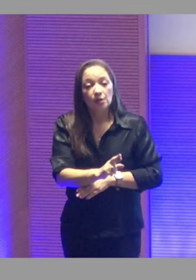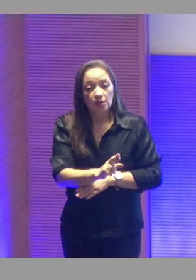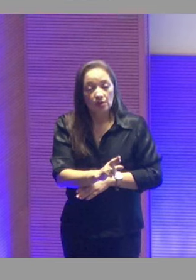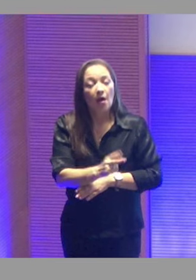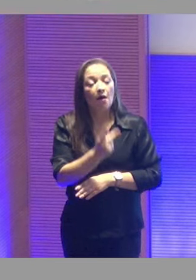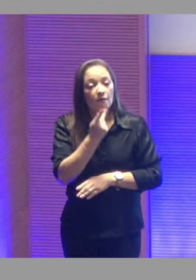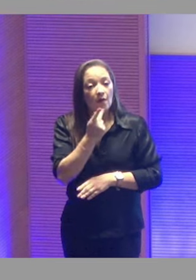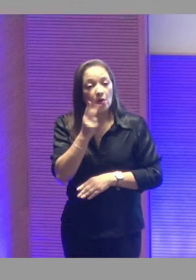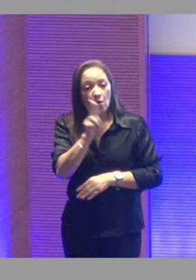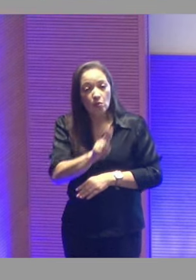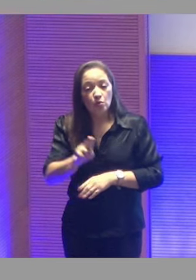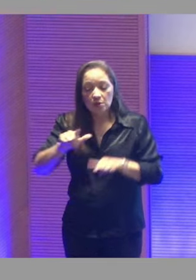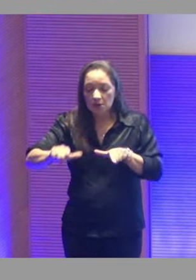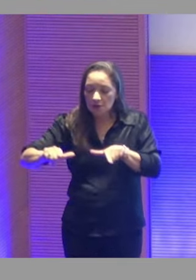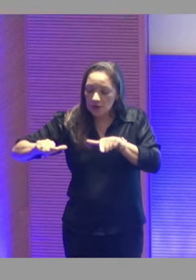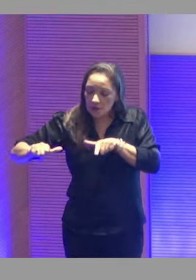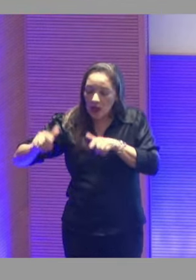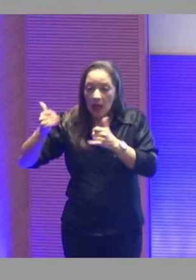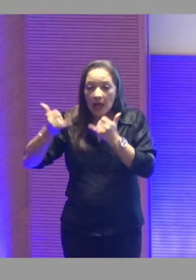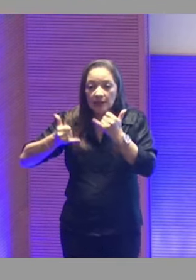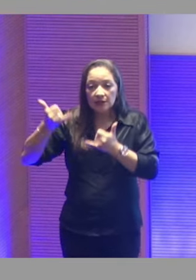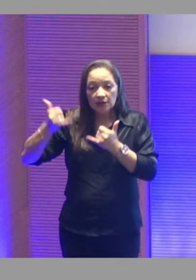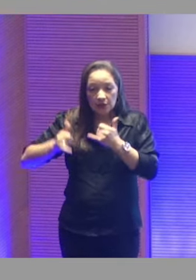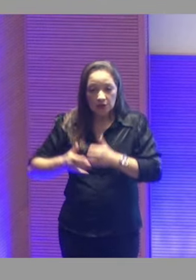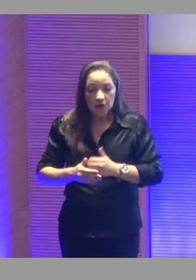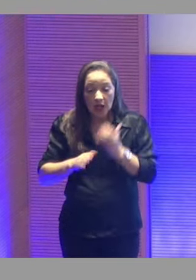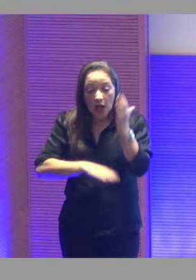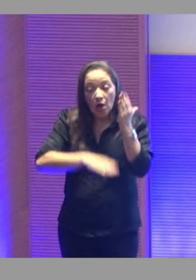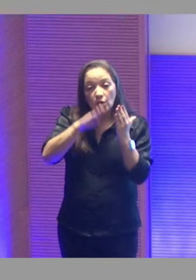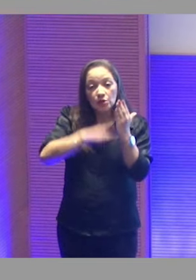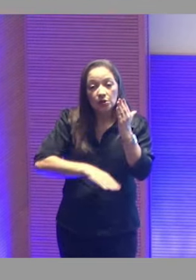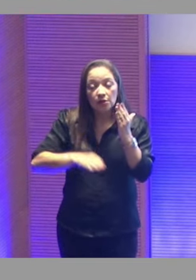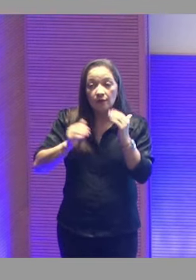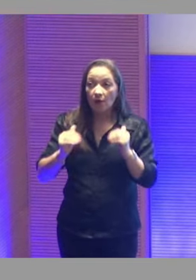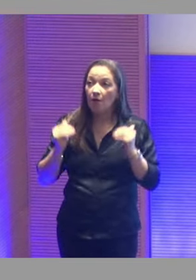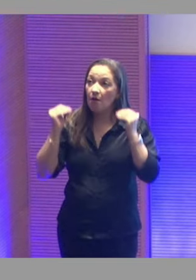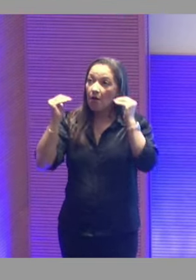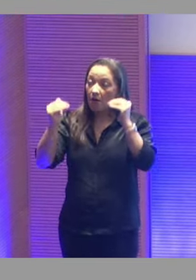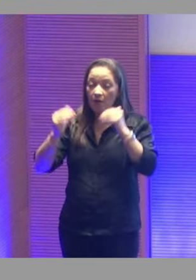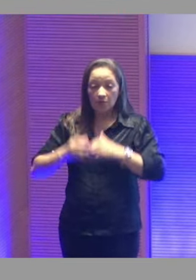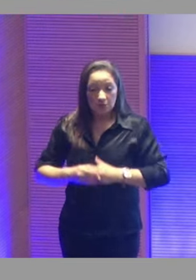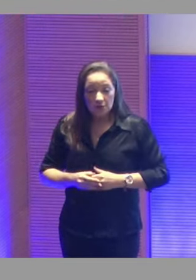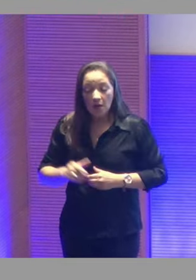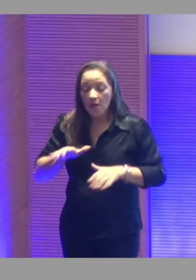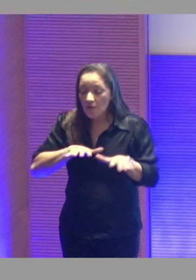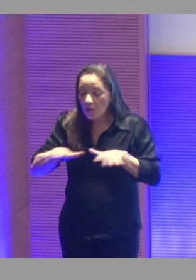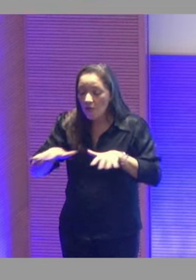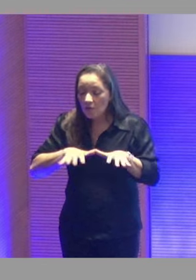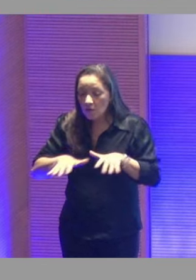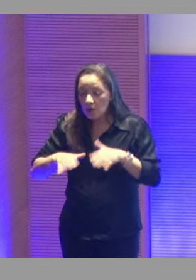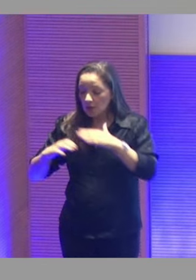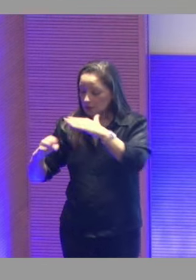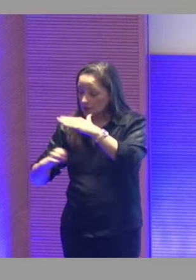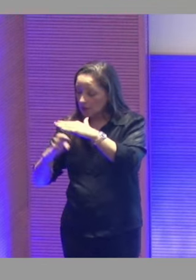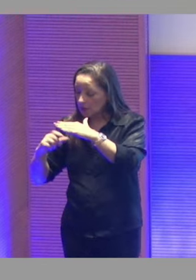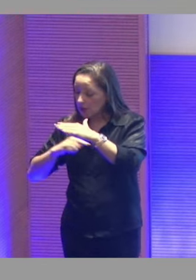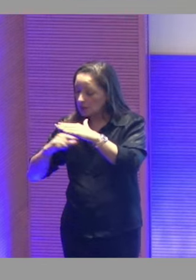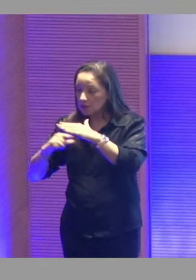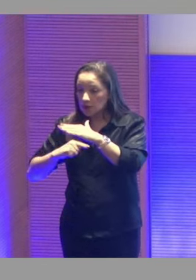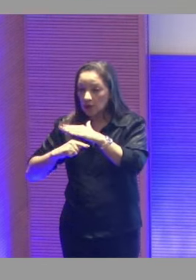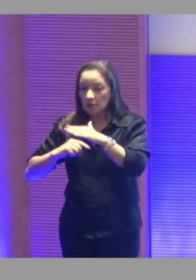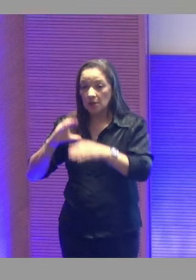utilizar certificados de energia renovável Rex no nível alto dentro da organização então tem o movimento das organizações para